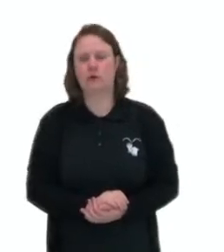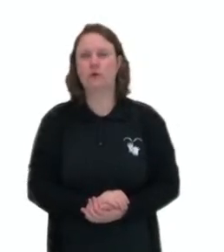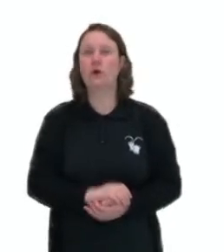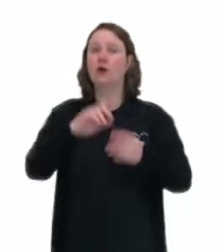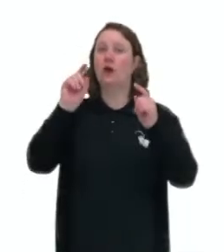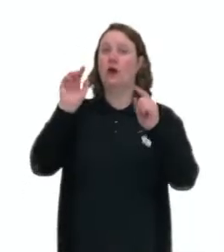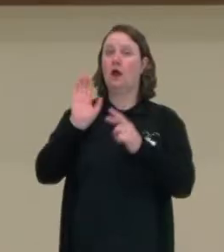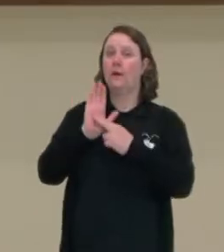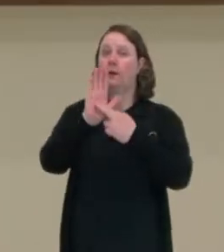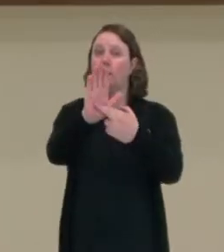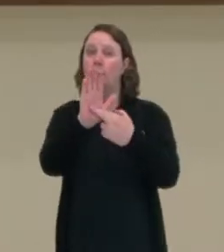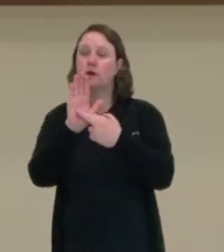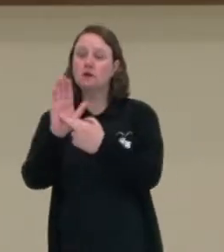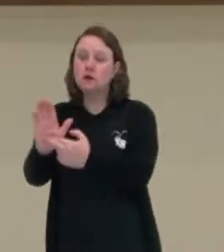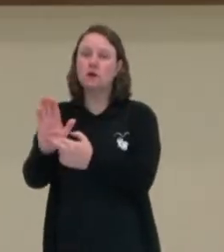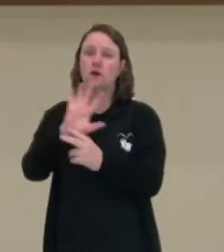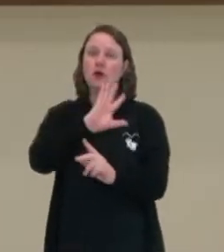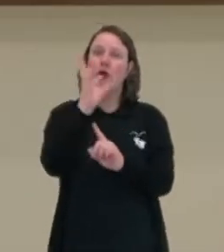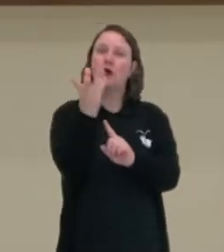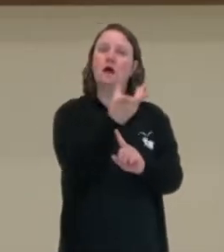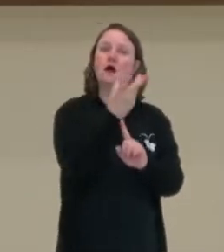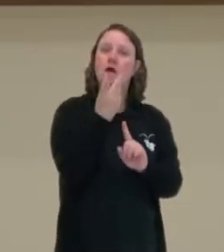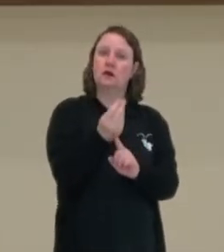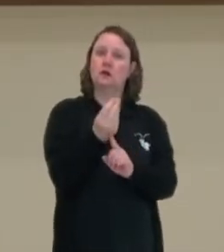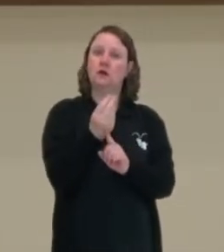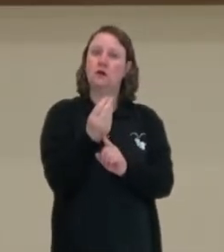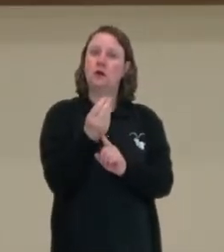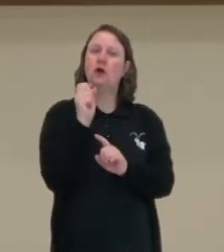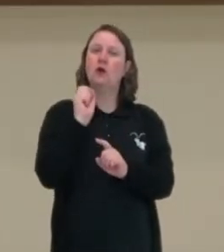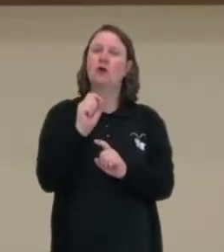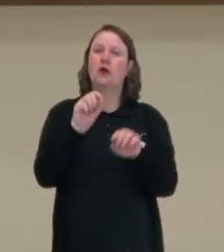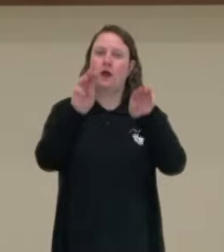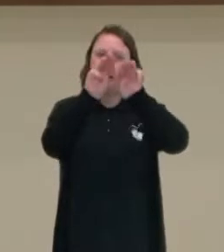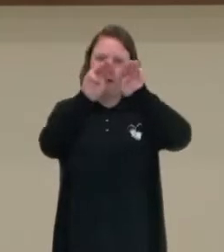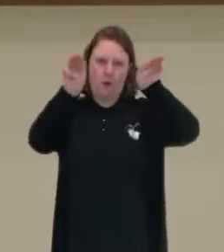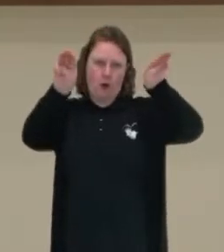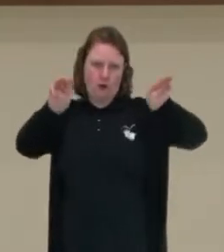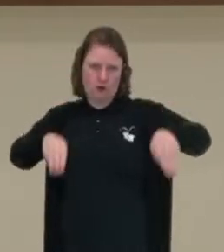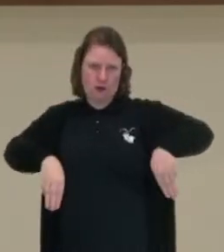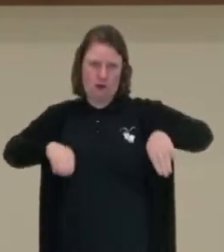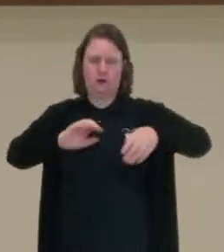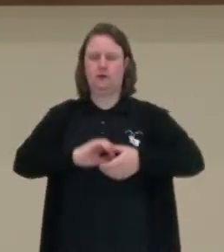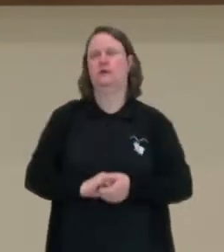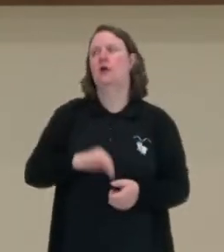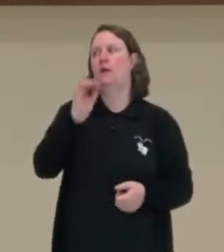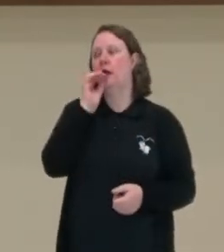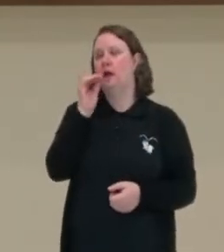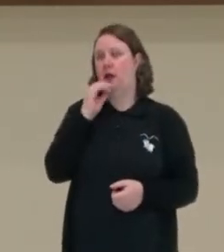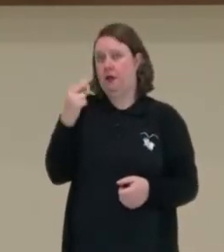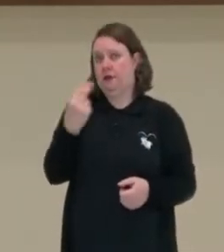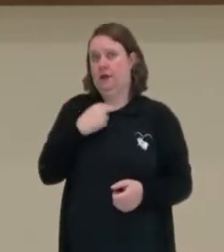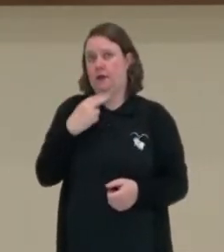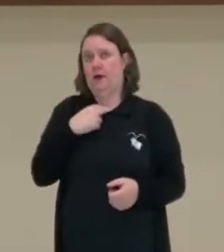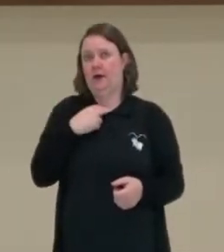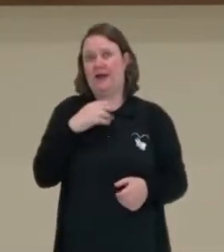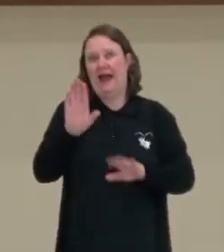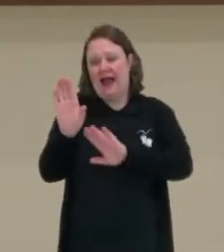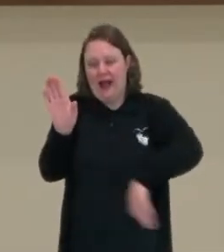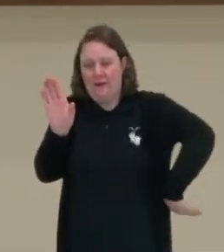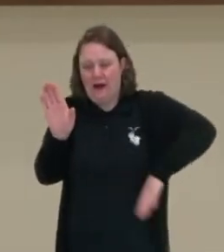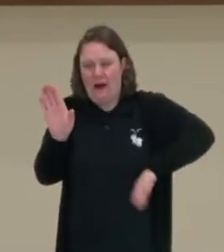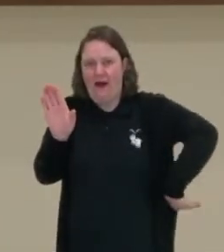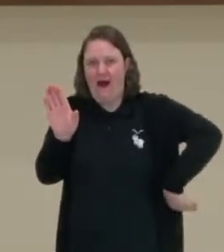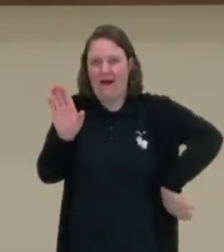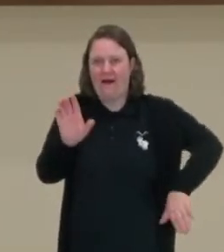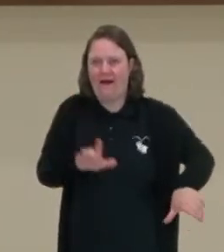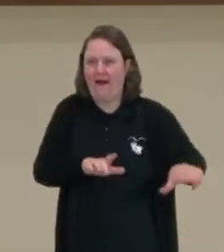nos museus. Por que ela é uma oposição à arte? Eu não consigo apresentada nos museus. Eu não levo a Land Art